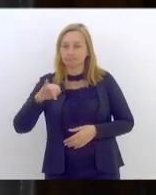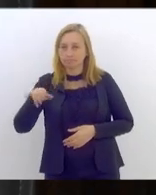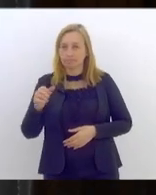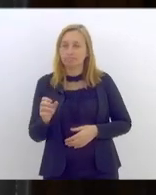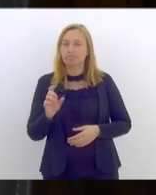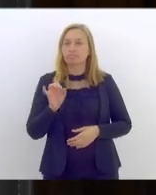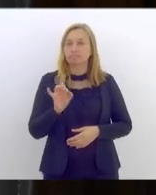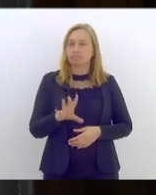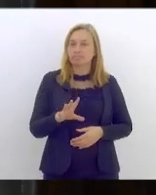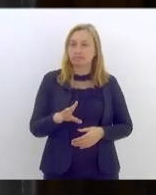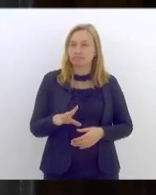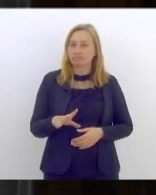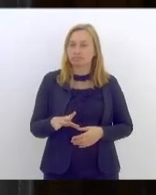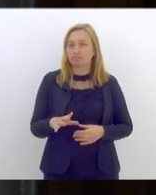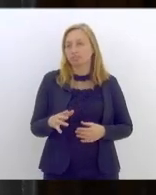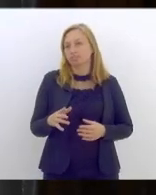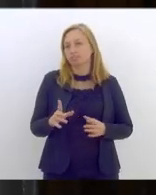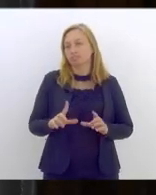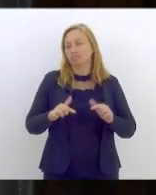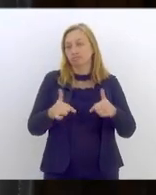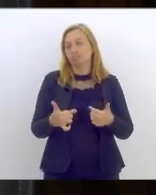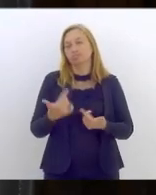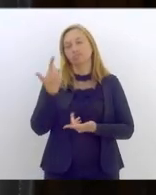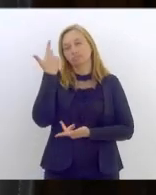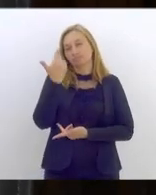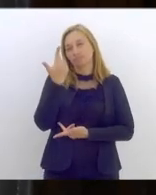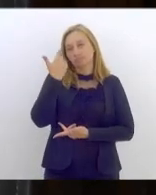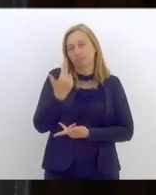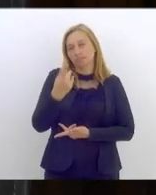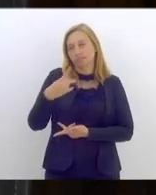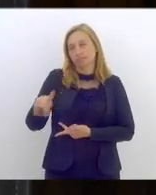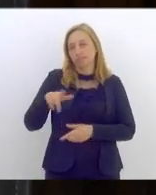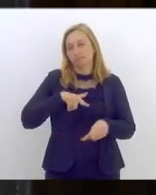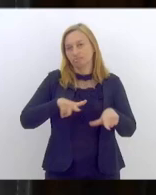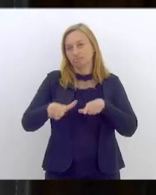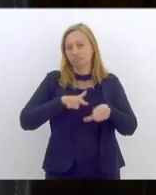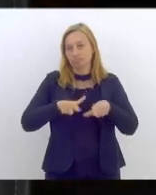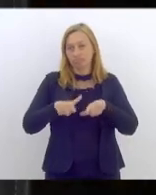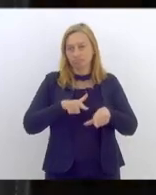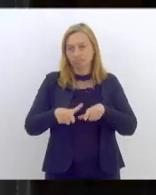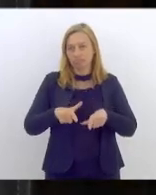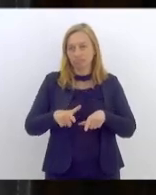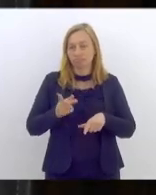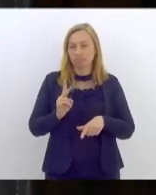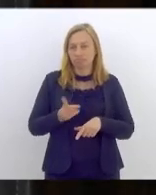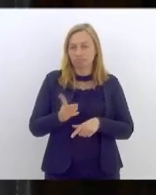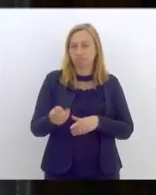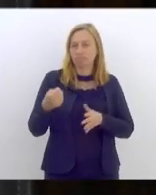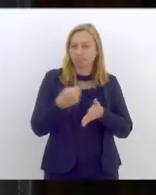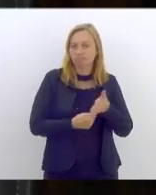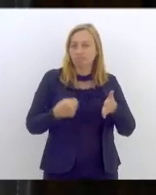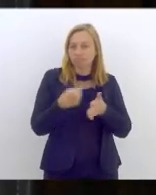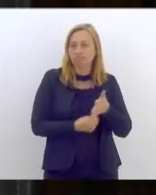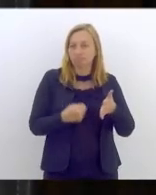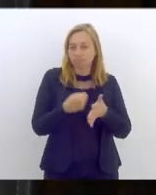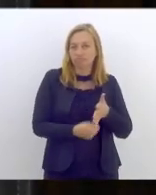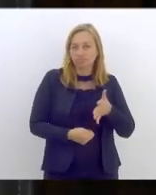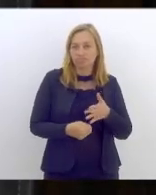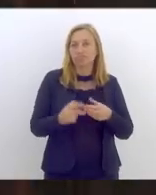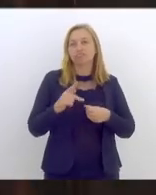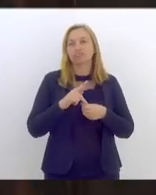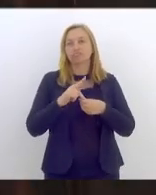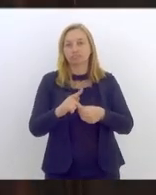uma consequência natural da sua da sua postura sempre muito aguerrida tanto na